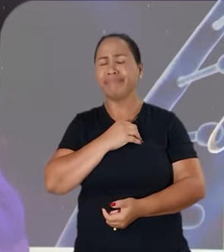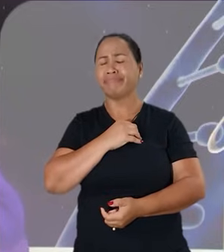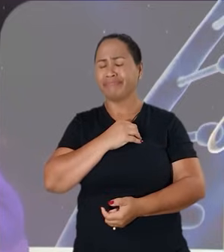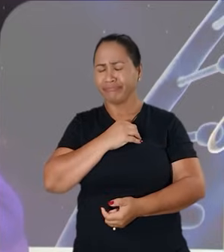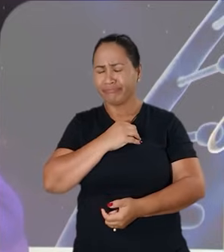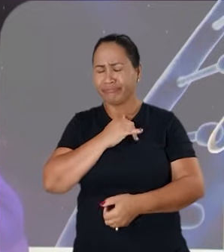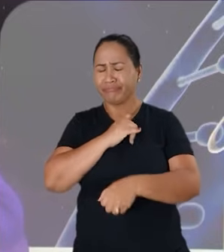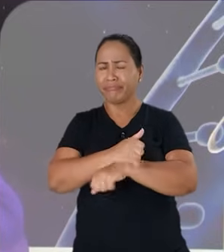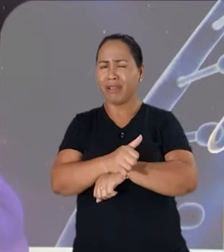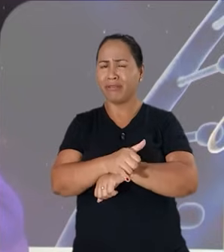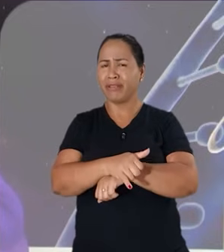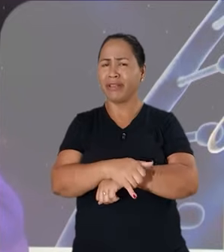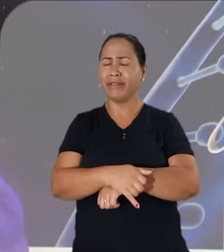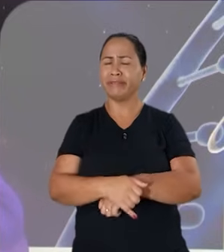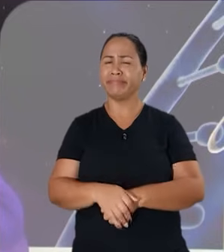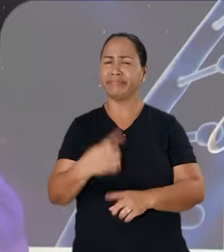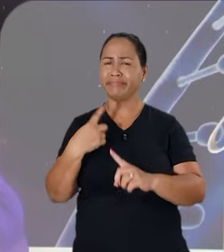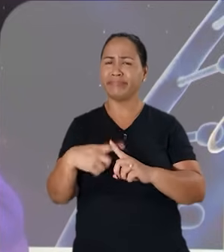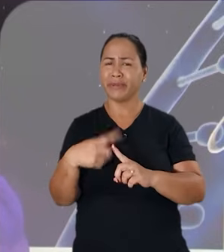estar ali.